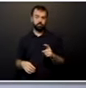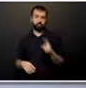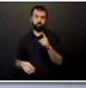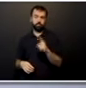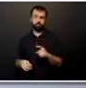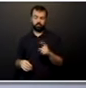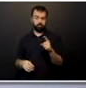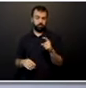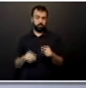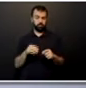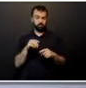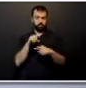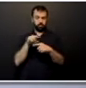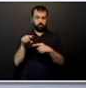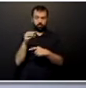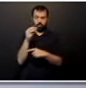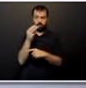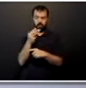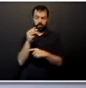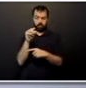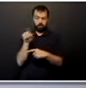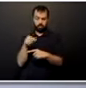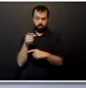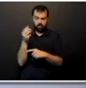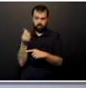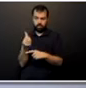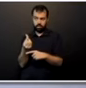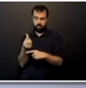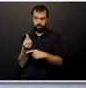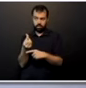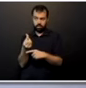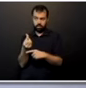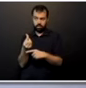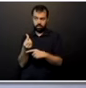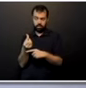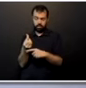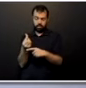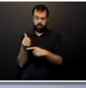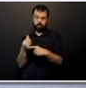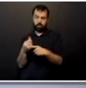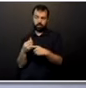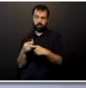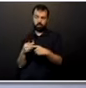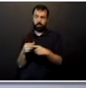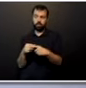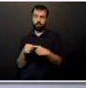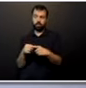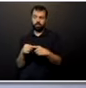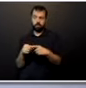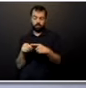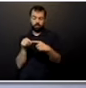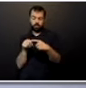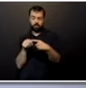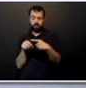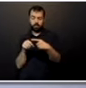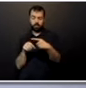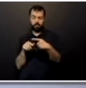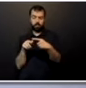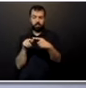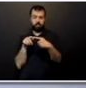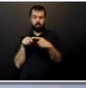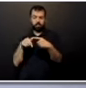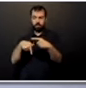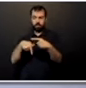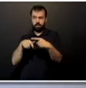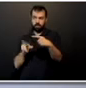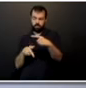razão 3,6 3,6 que é o valor do papel do